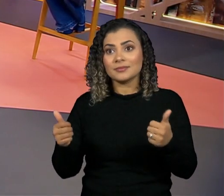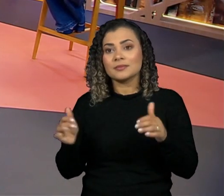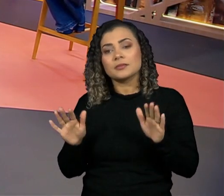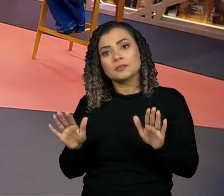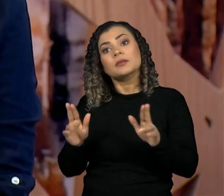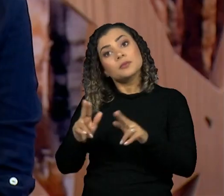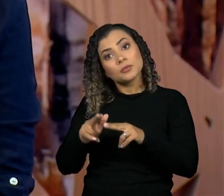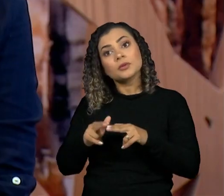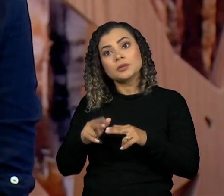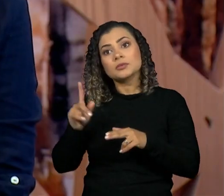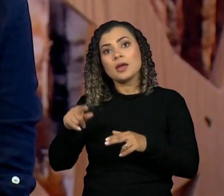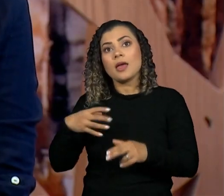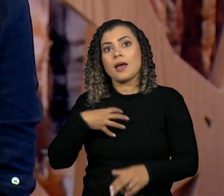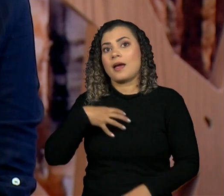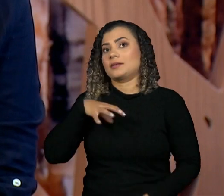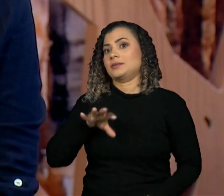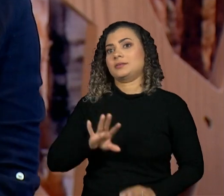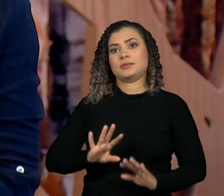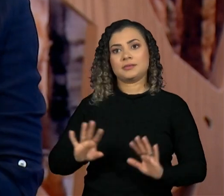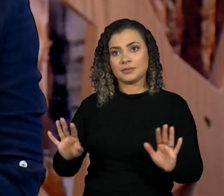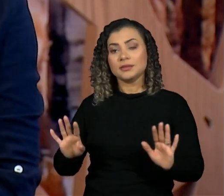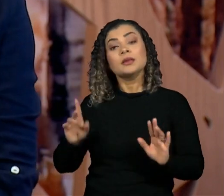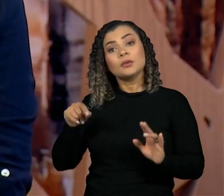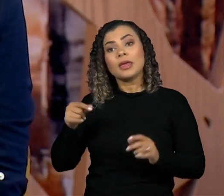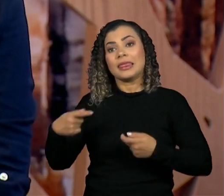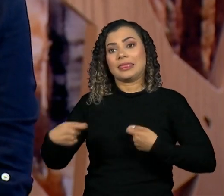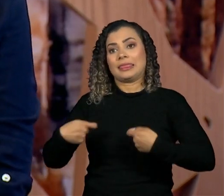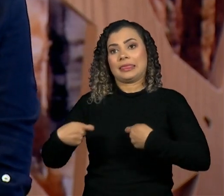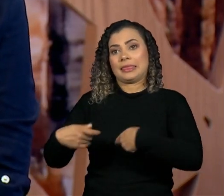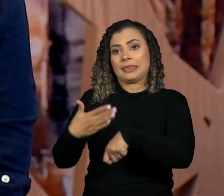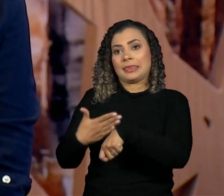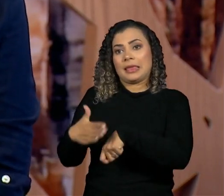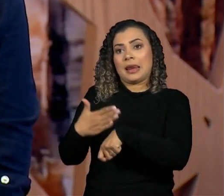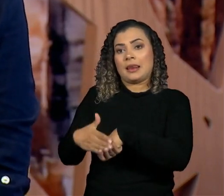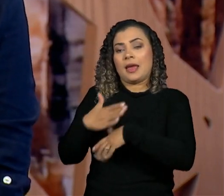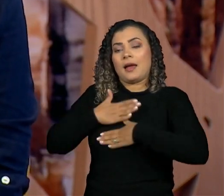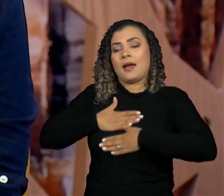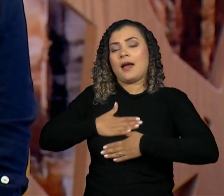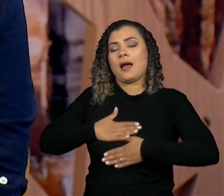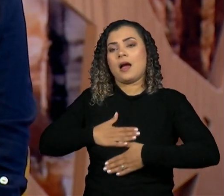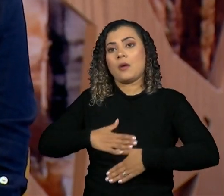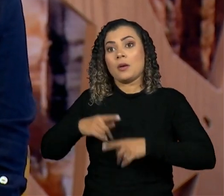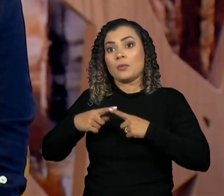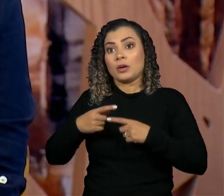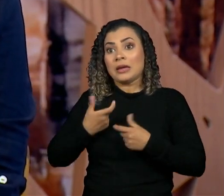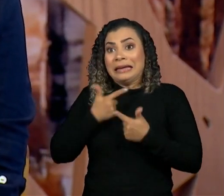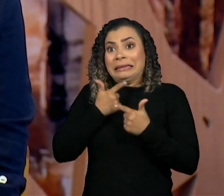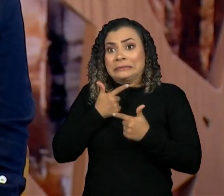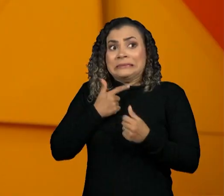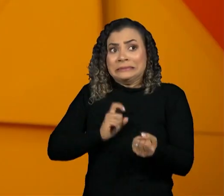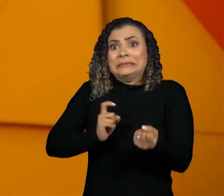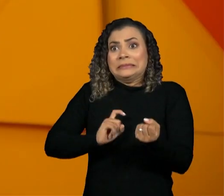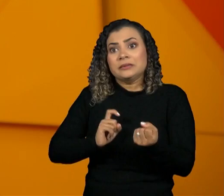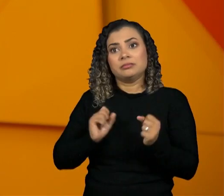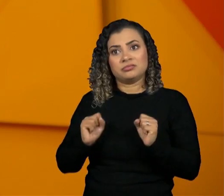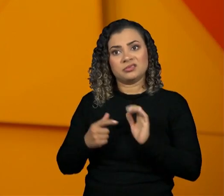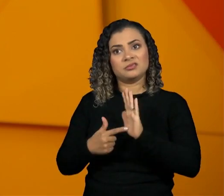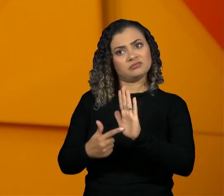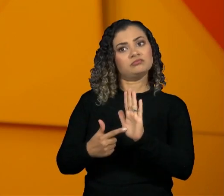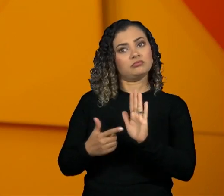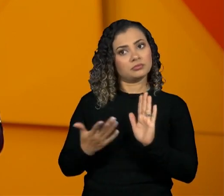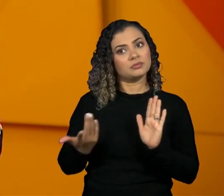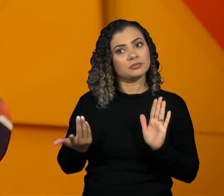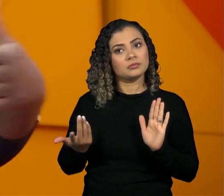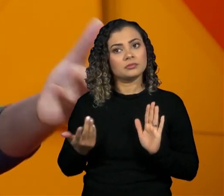que envolve isso também, da gente treinar esse lugar de calma, porque o riso de nervoso, ele pode aparecer. Ele pode aparecer, né?